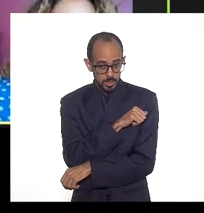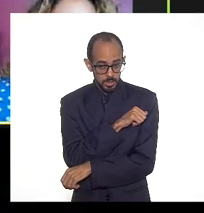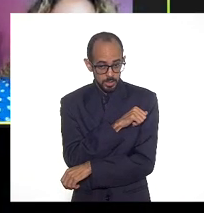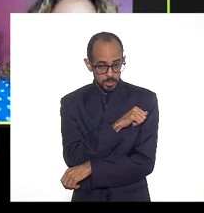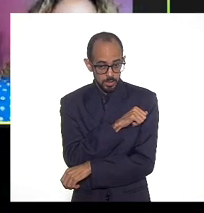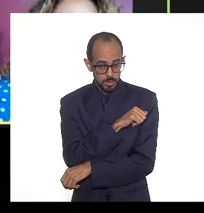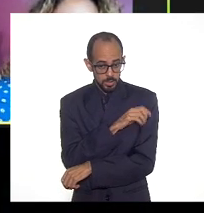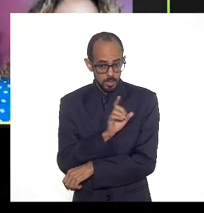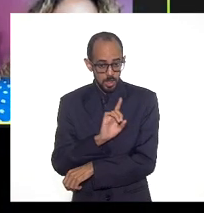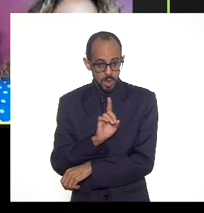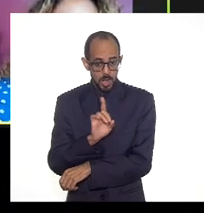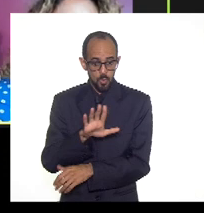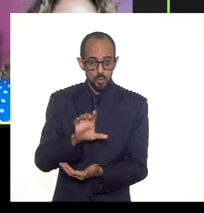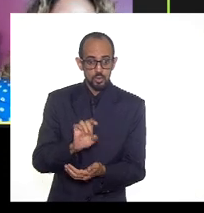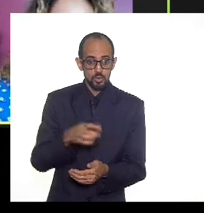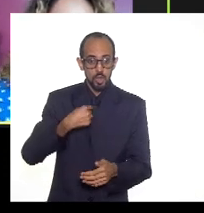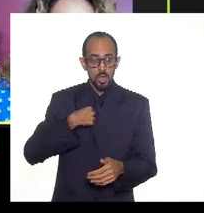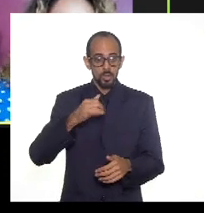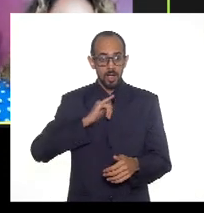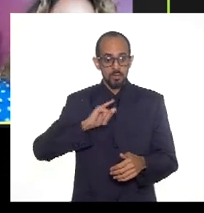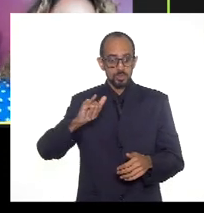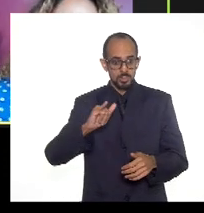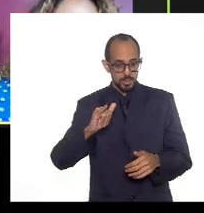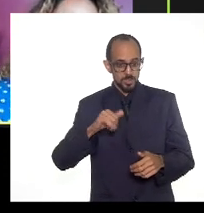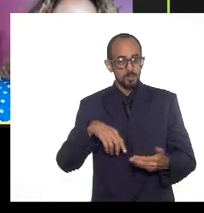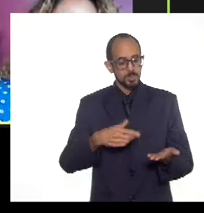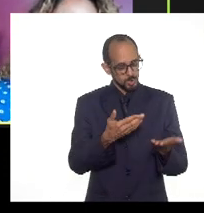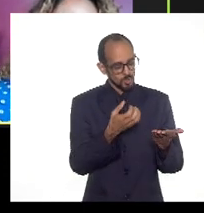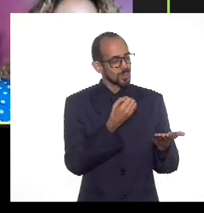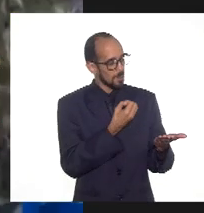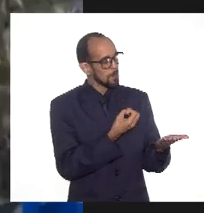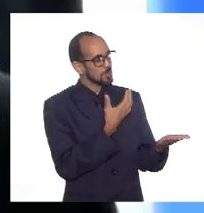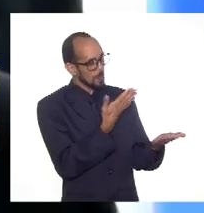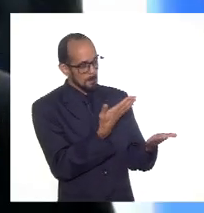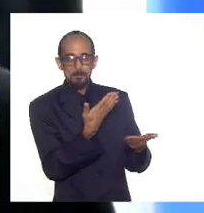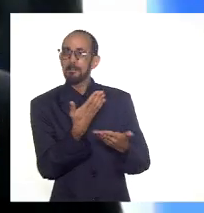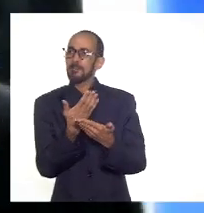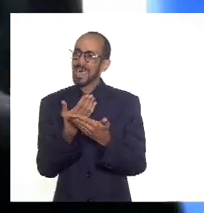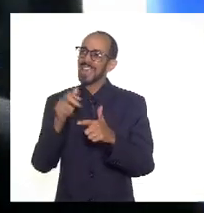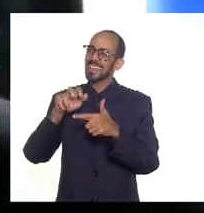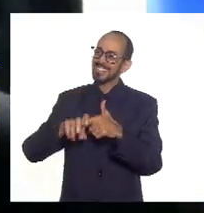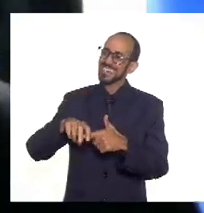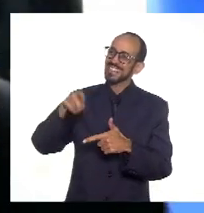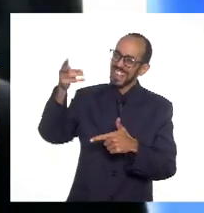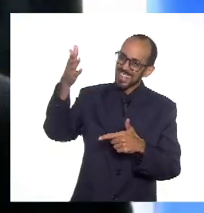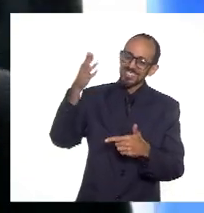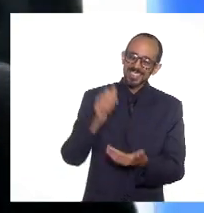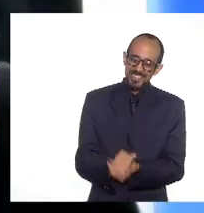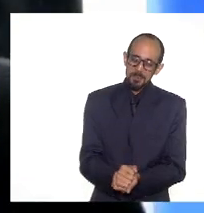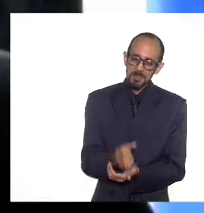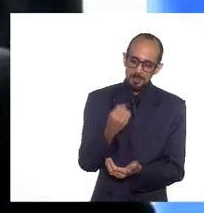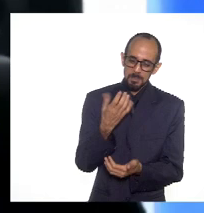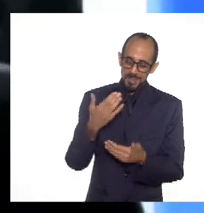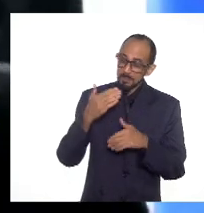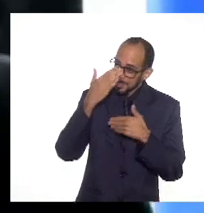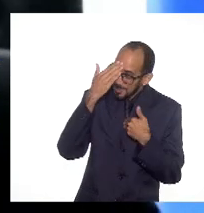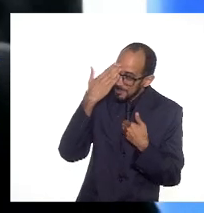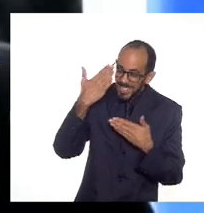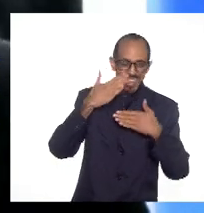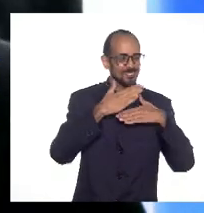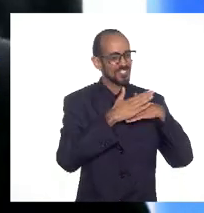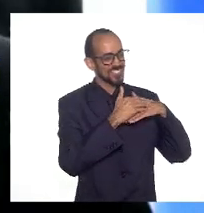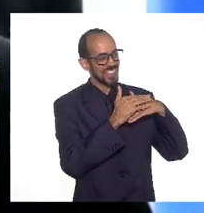estou fazendo sinal porque o senhor fica muito bem nessa cadeira. Muito obrigado. Obrigado pelo carinho. Mas,